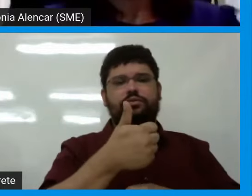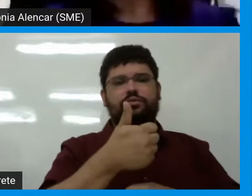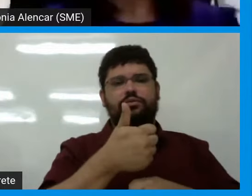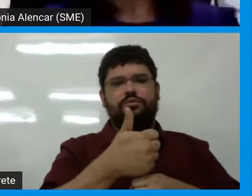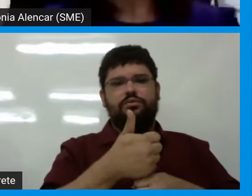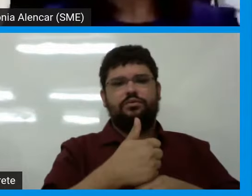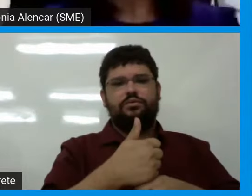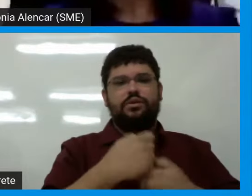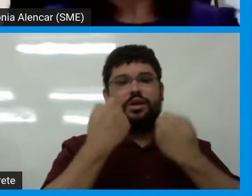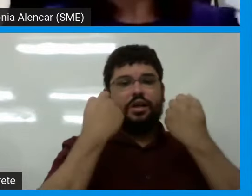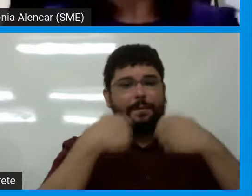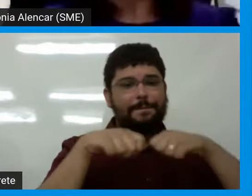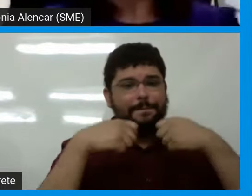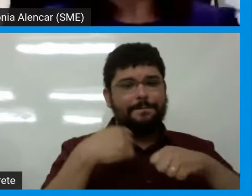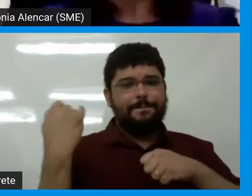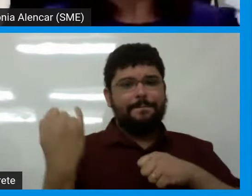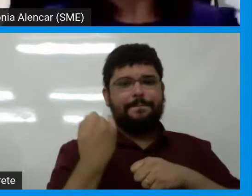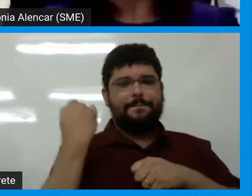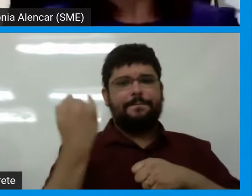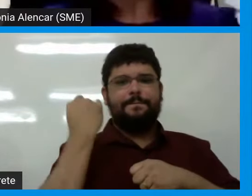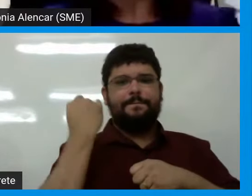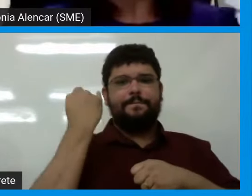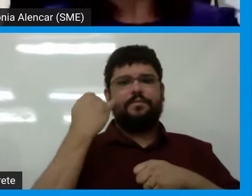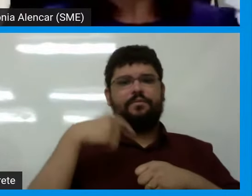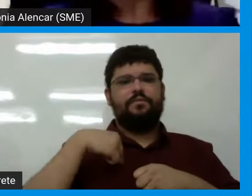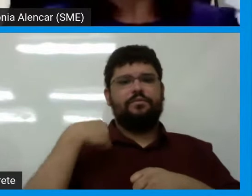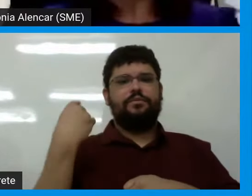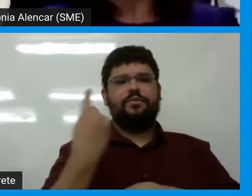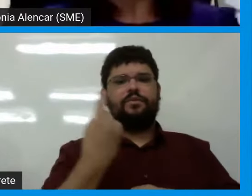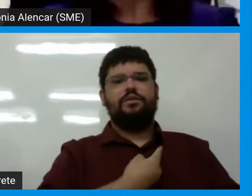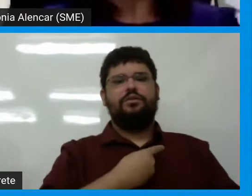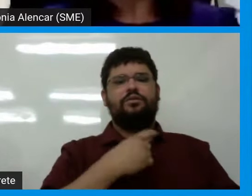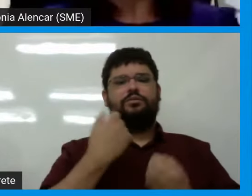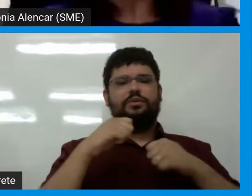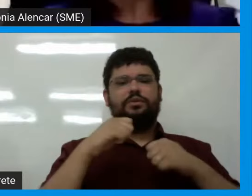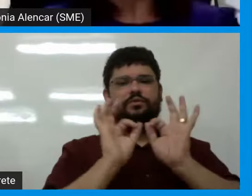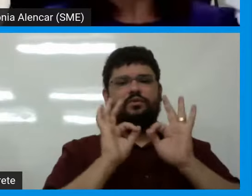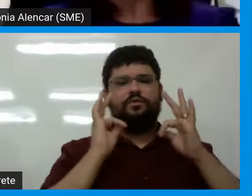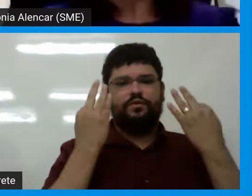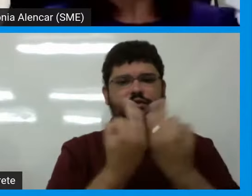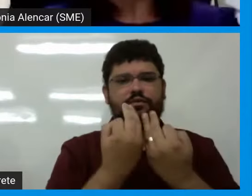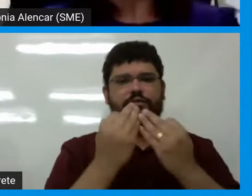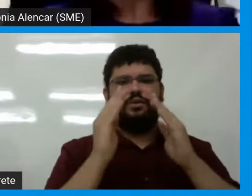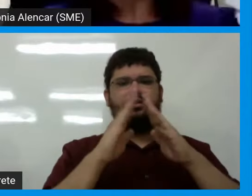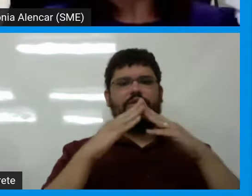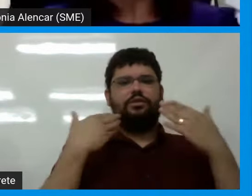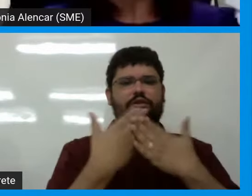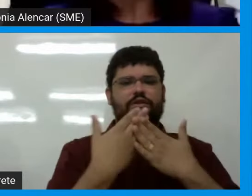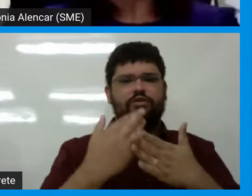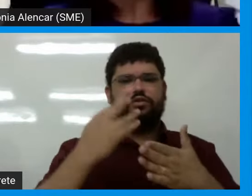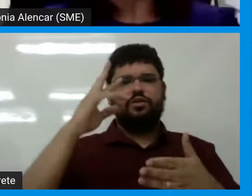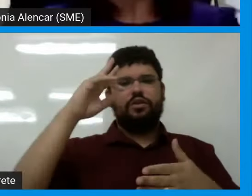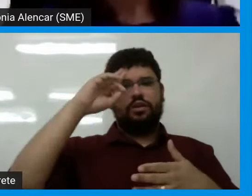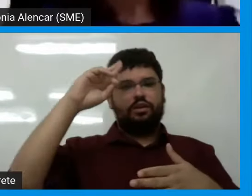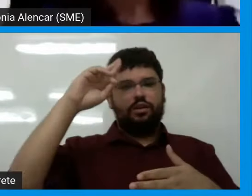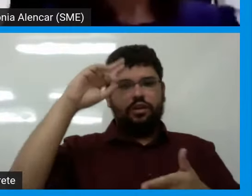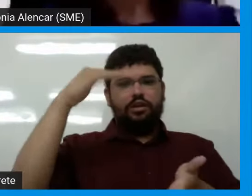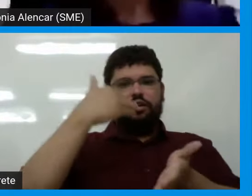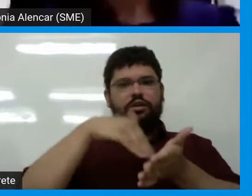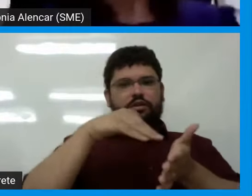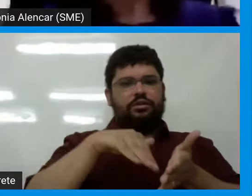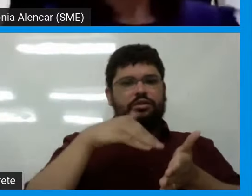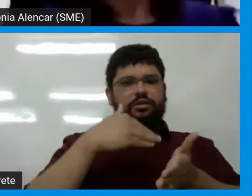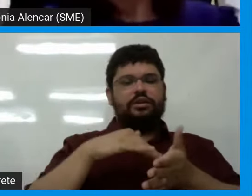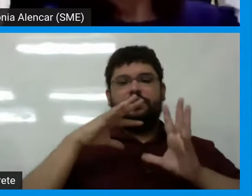preciso e necessário que nós possamos envolver família, comunidade escolar, gestão, secretaria, num trabalho